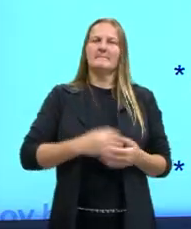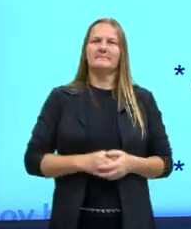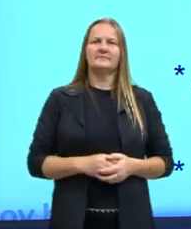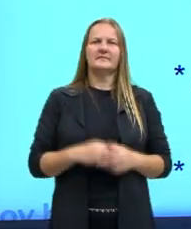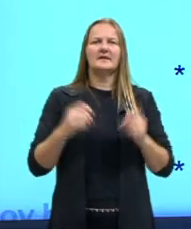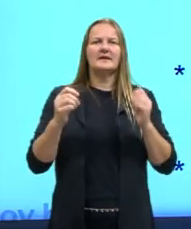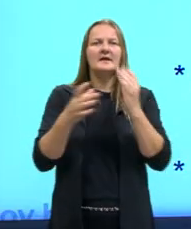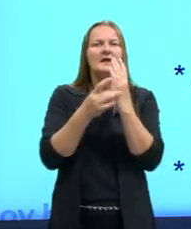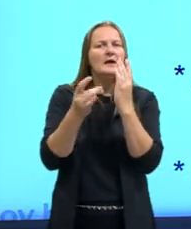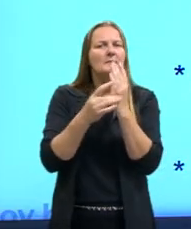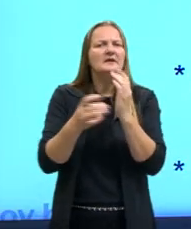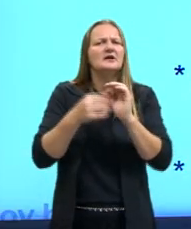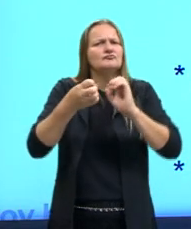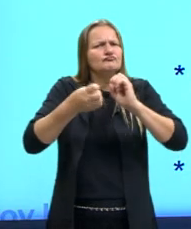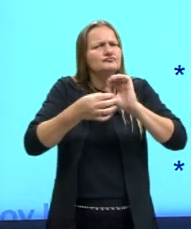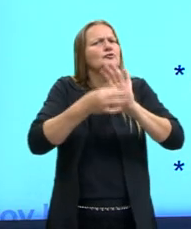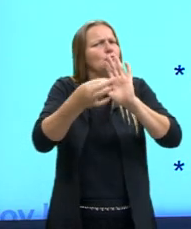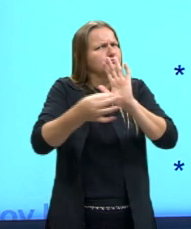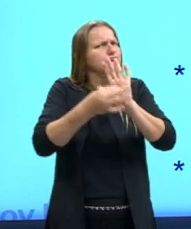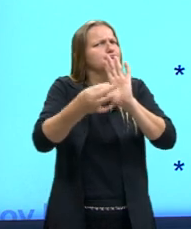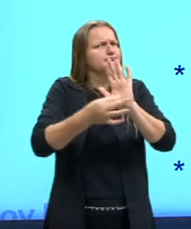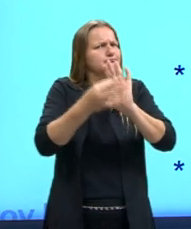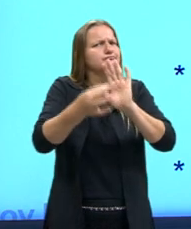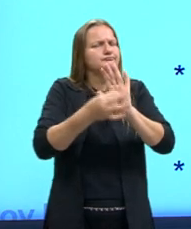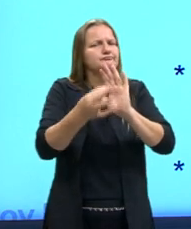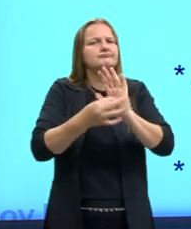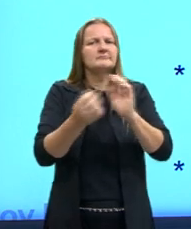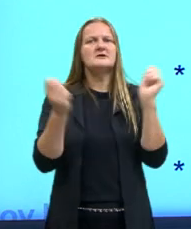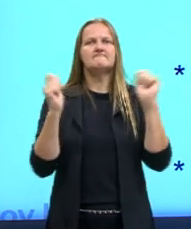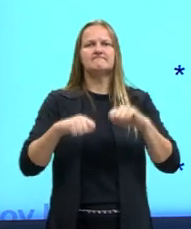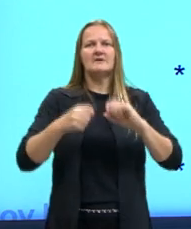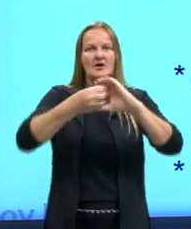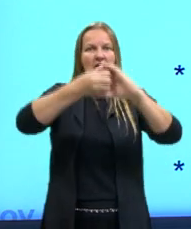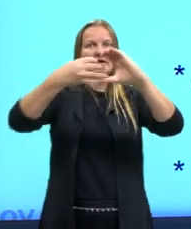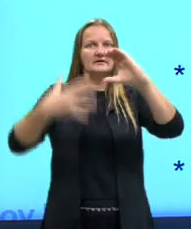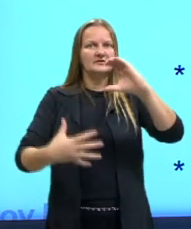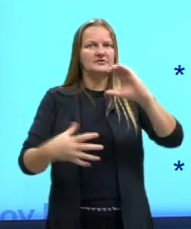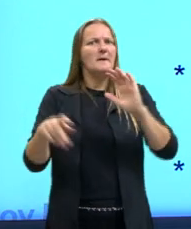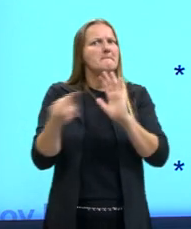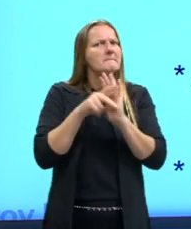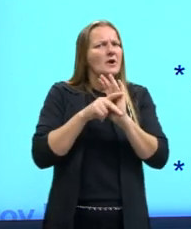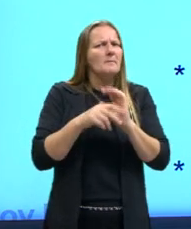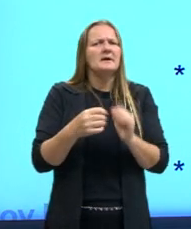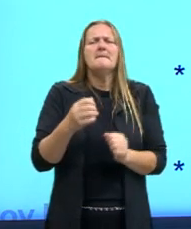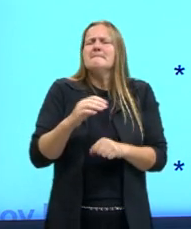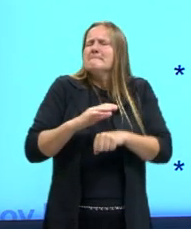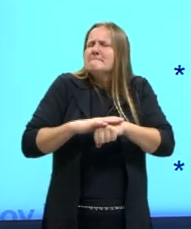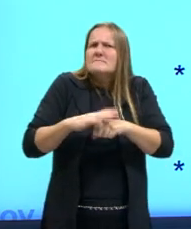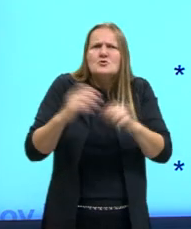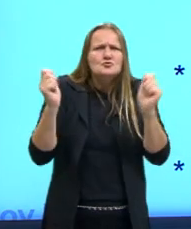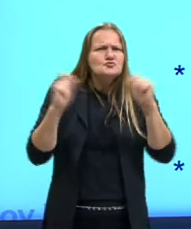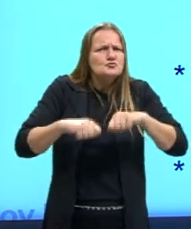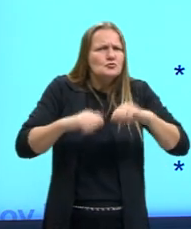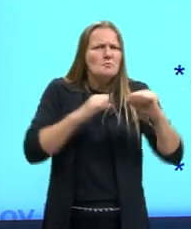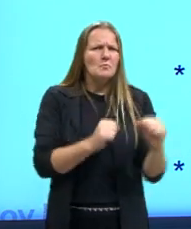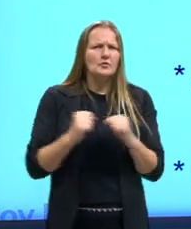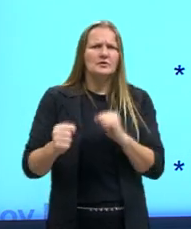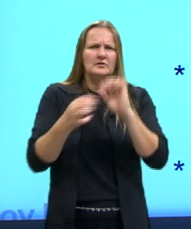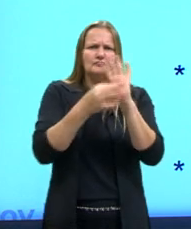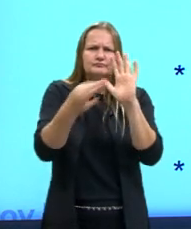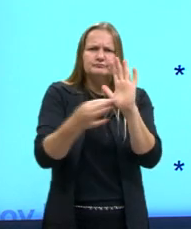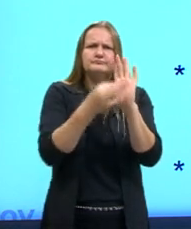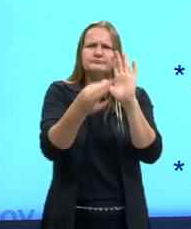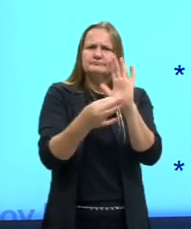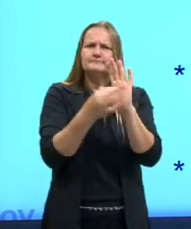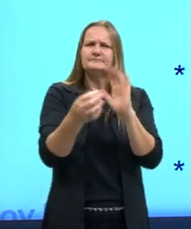habilidade de argumentar essa grande a grande característica do sofismo e eles são considerados